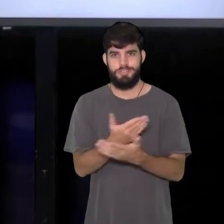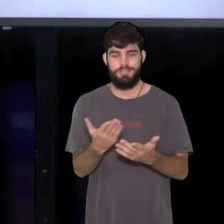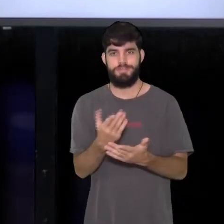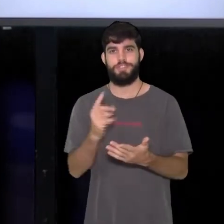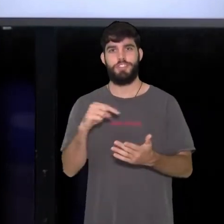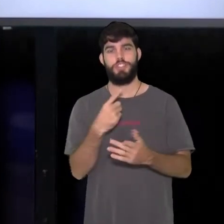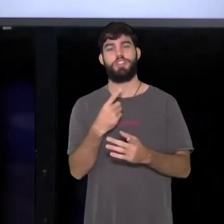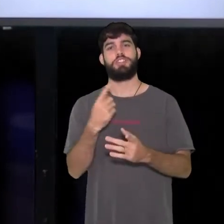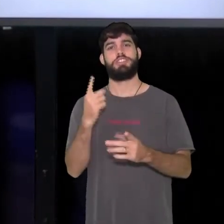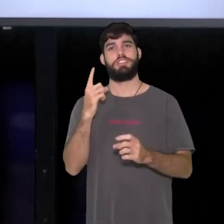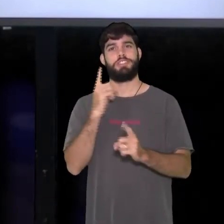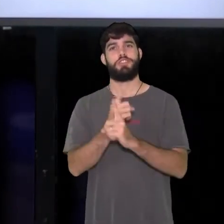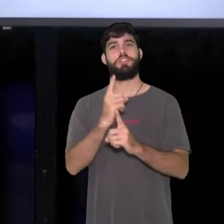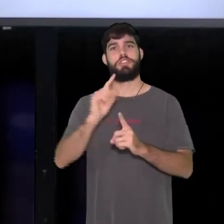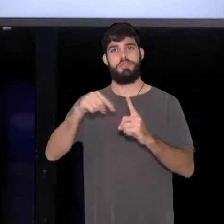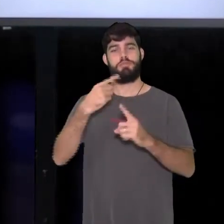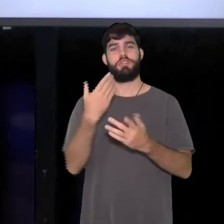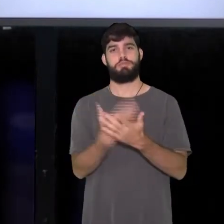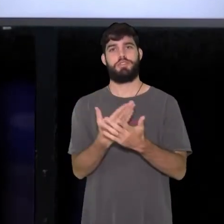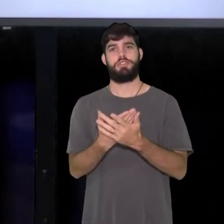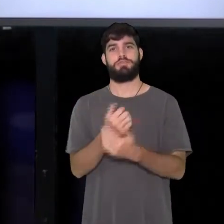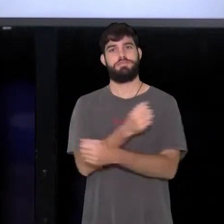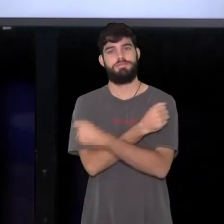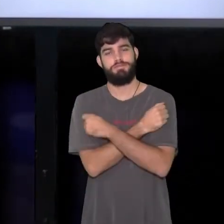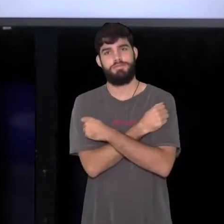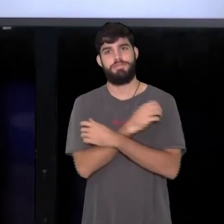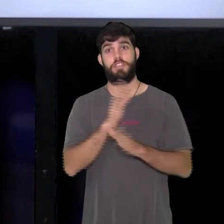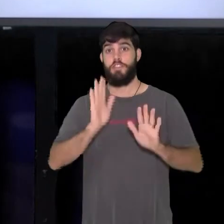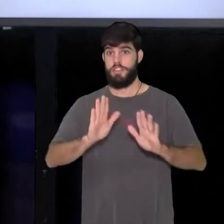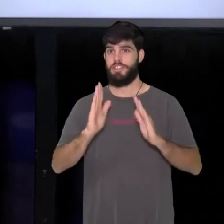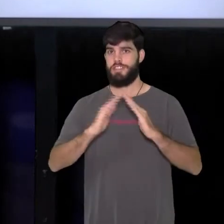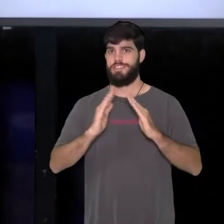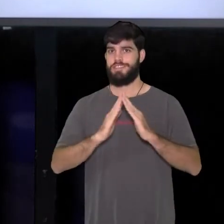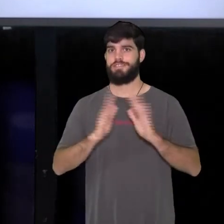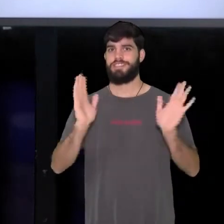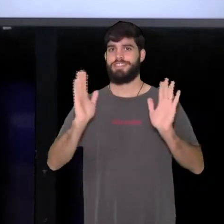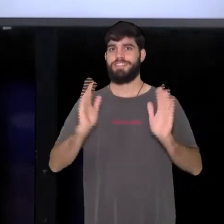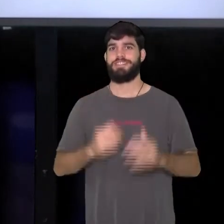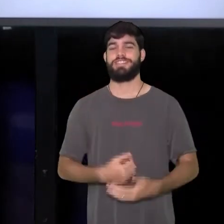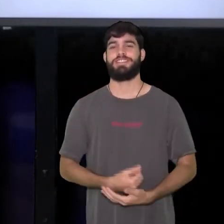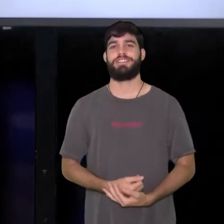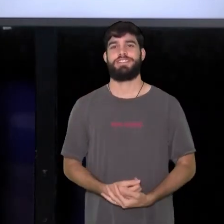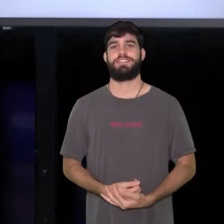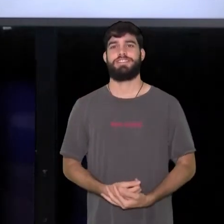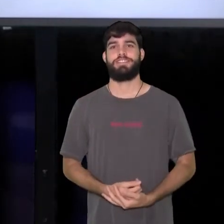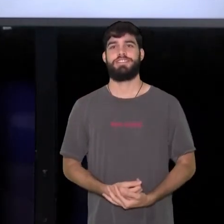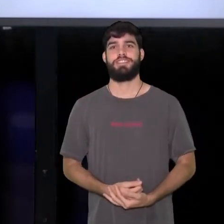vocês. A gente se reencontra na próxima aula. Um abraço e fiquem em casa. Tchau, tchau.